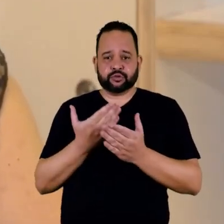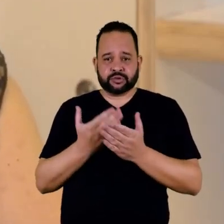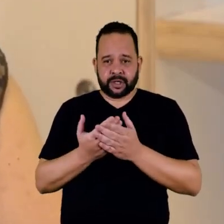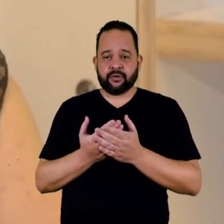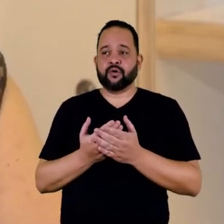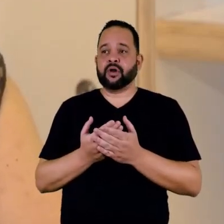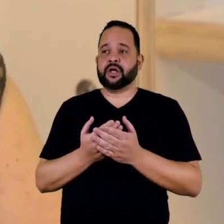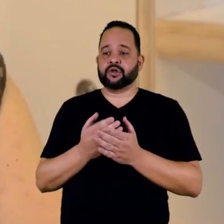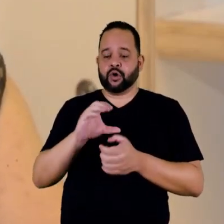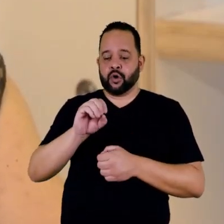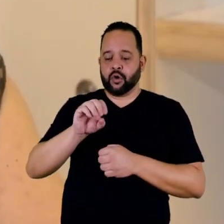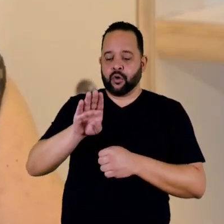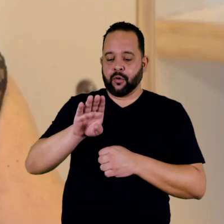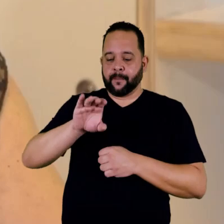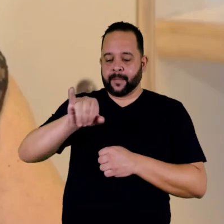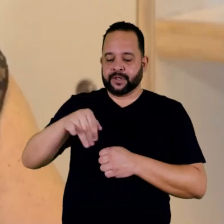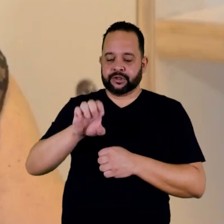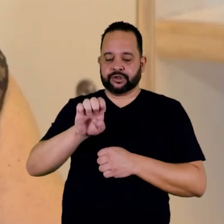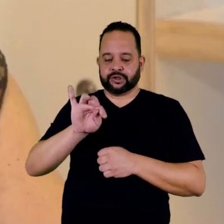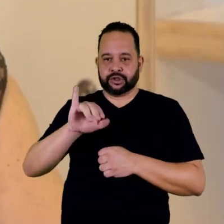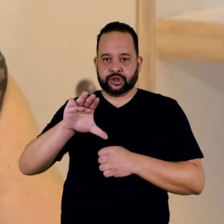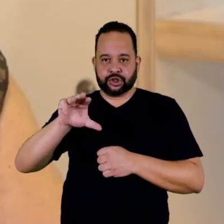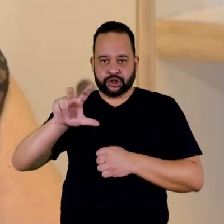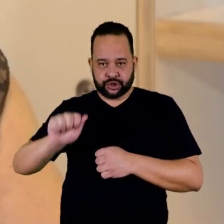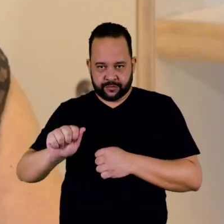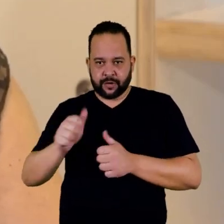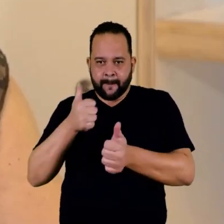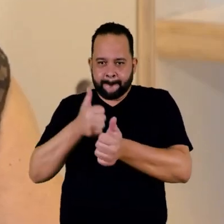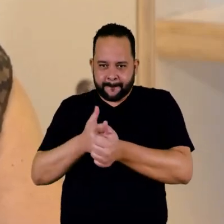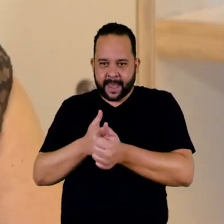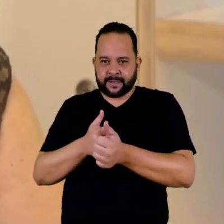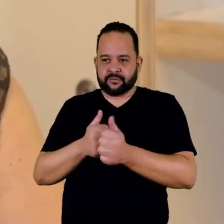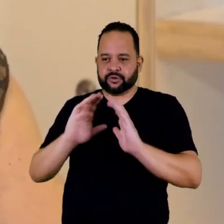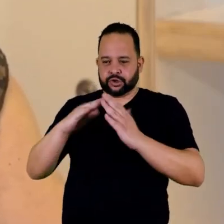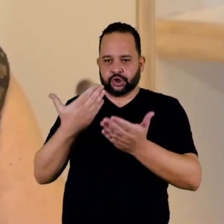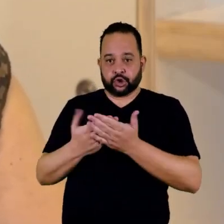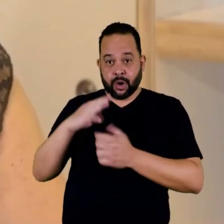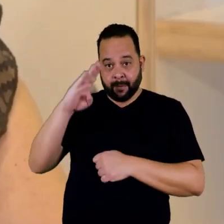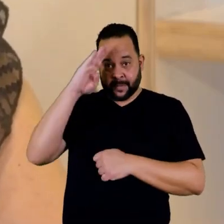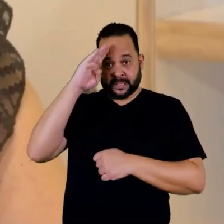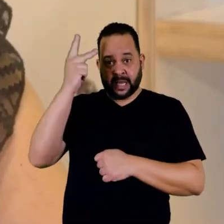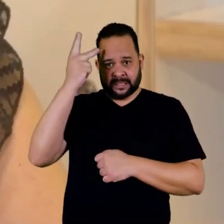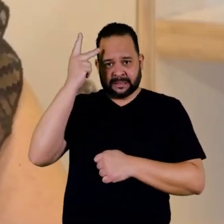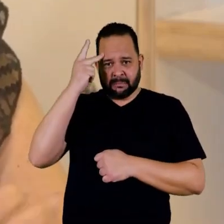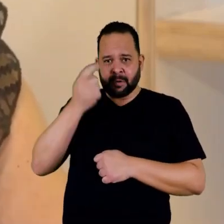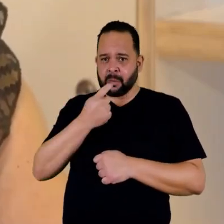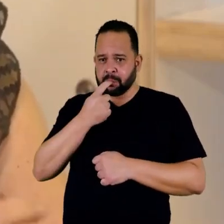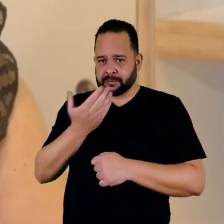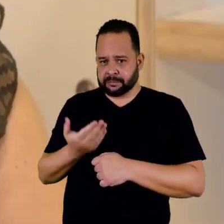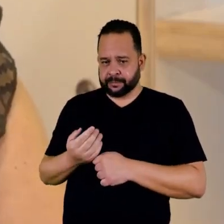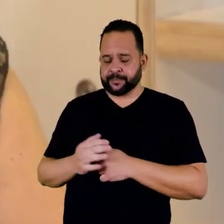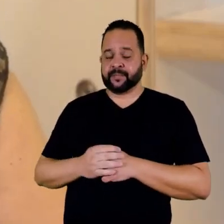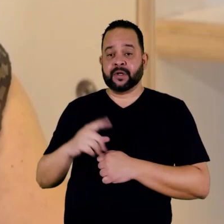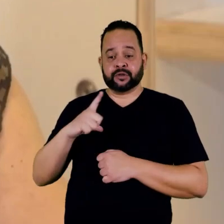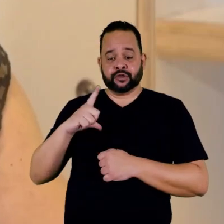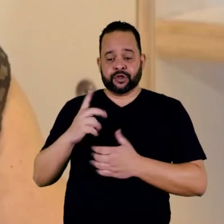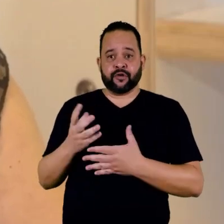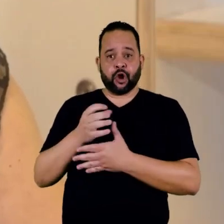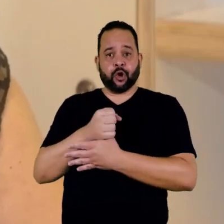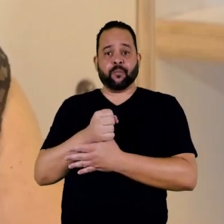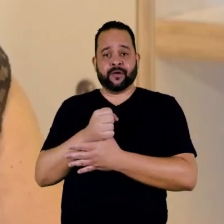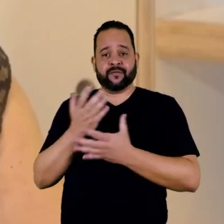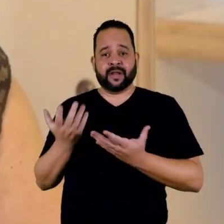Barro Branco que é ali do lado da onde a Escola Militar de São Paulo e eu tive aí essa esse